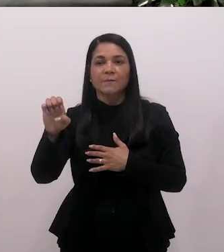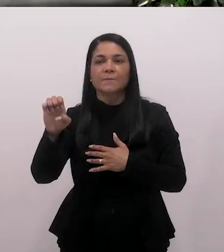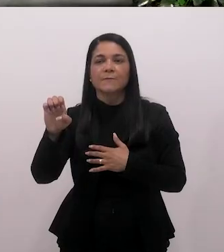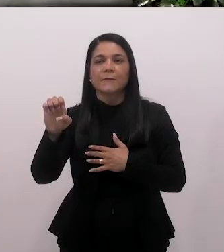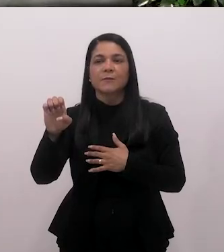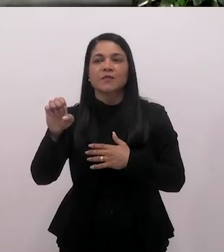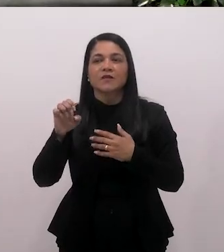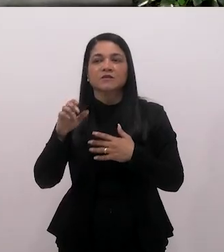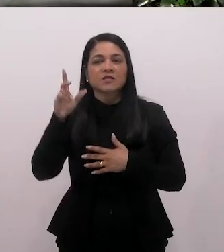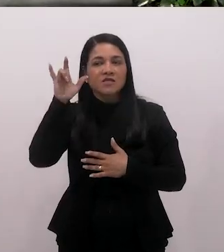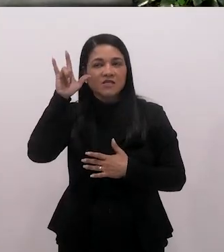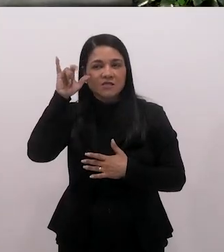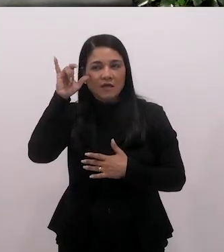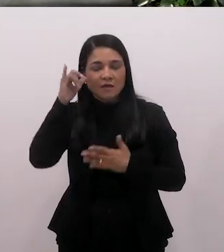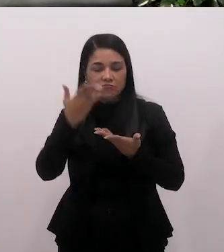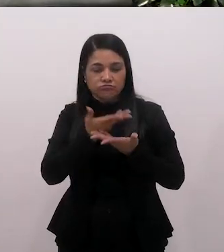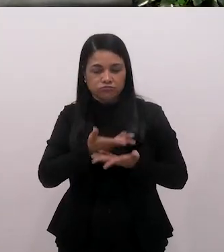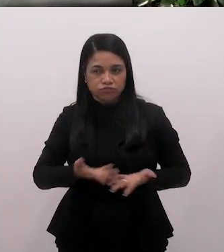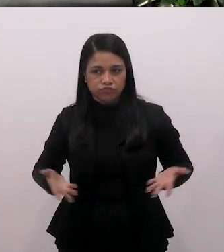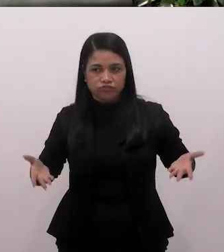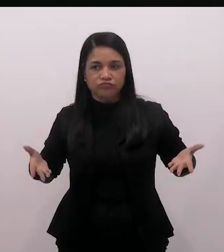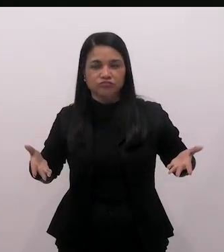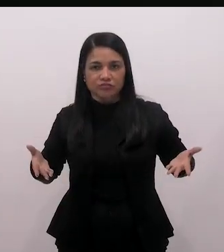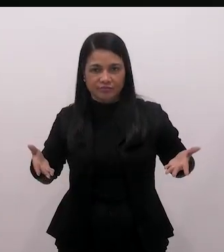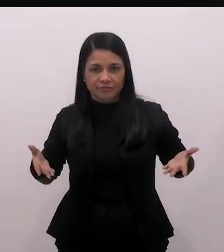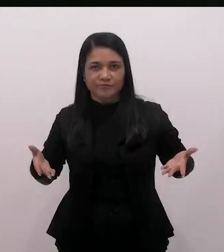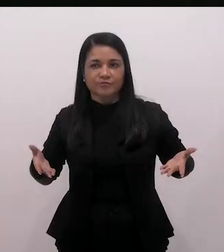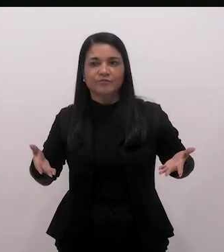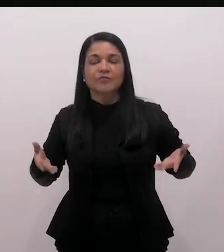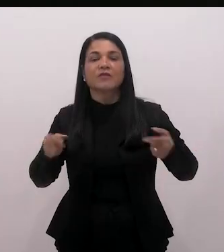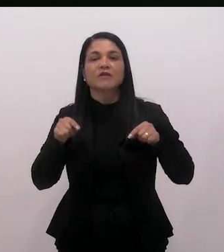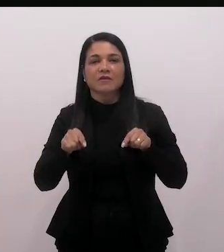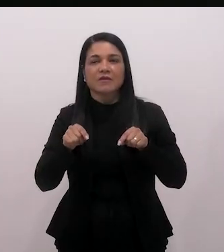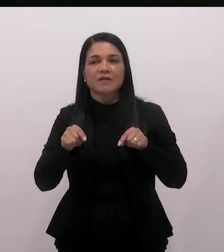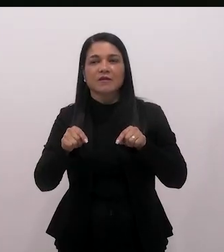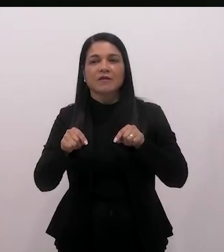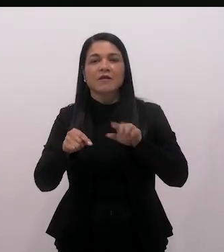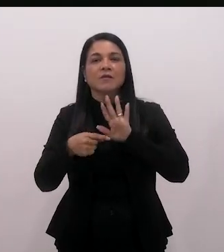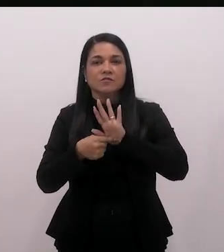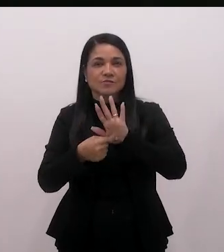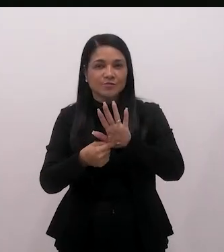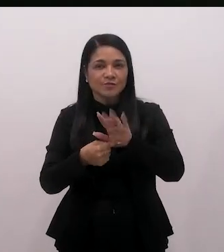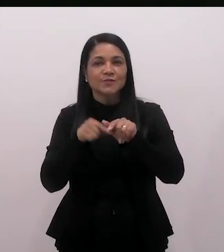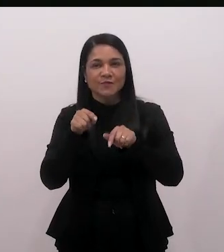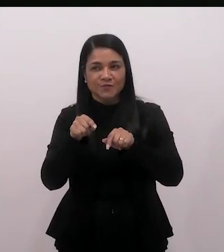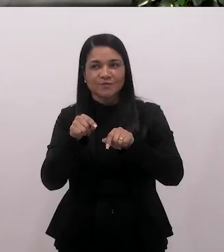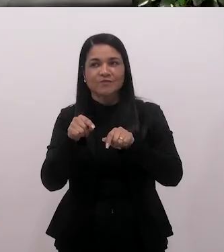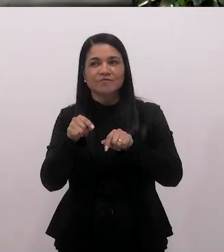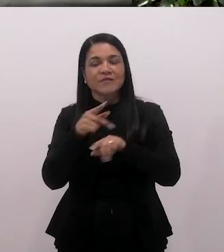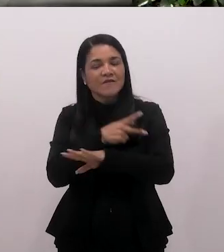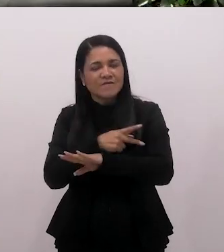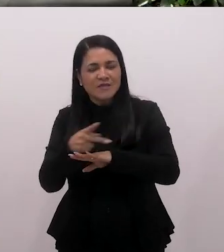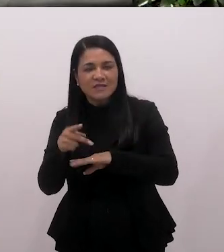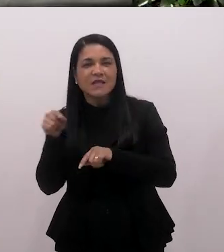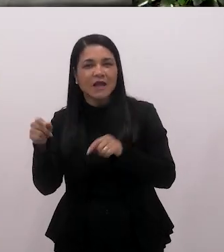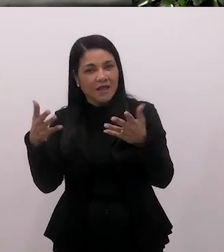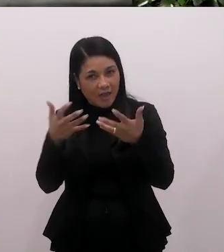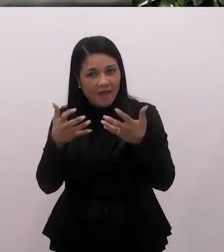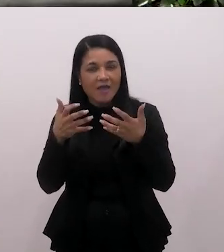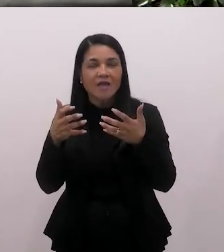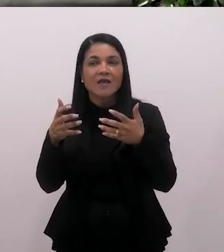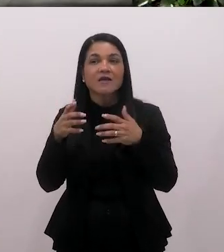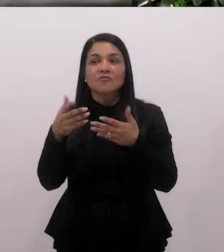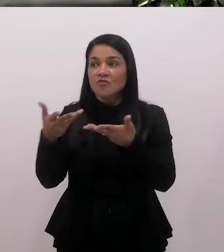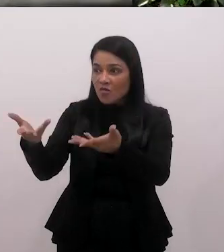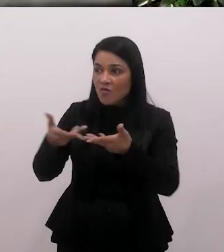também. Aí no Instagram até Arte Instituto Oficial. Pronto. Então só passar por lá que o pessoal acha a programação completa. E eu